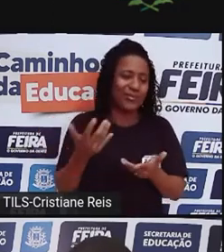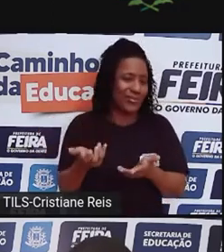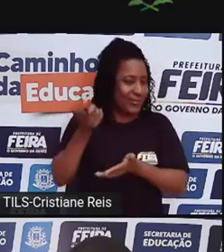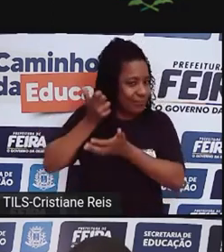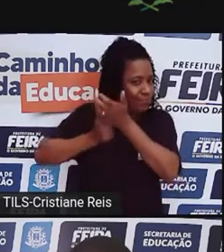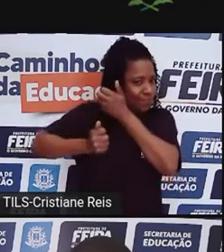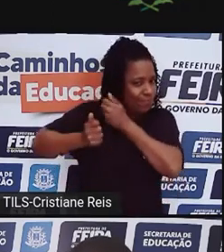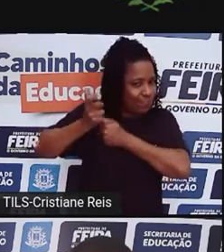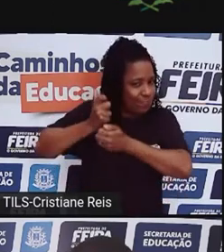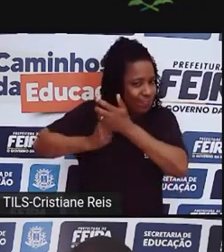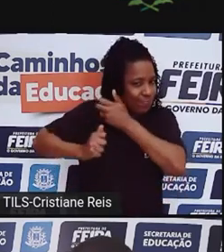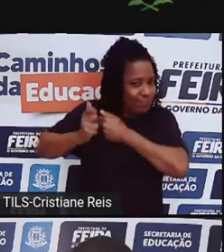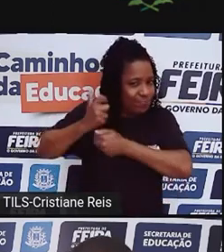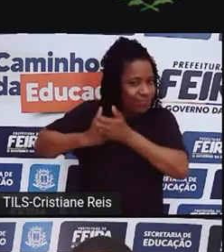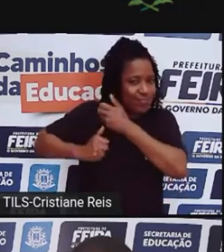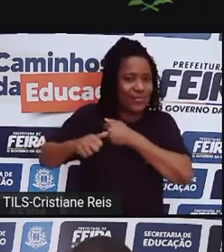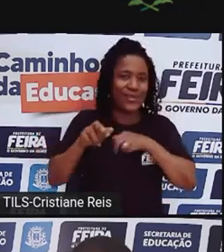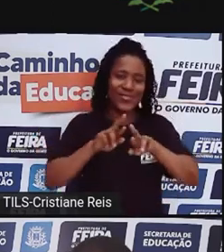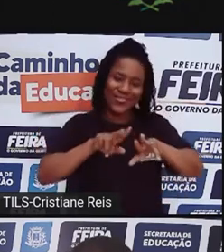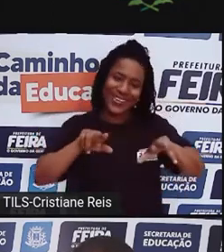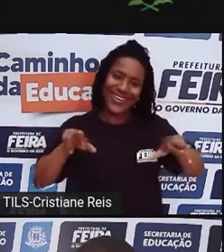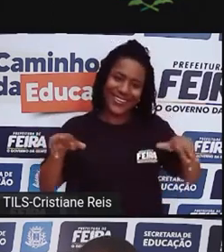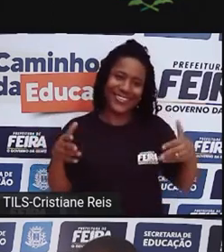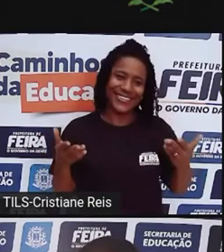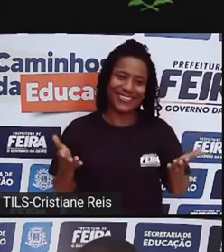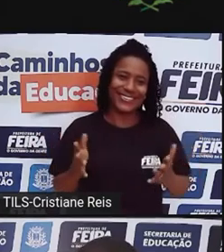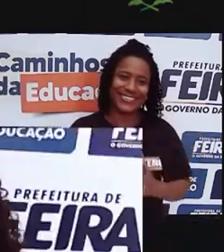hidratações, e é isso.